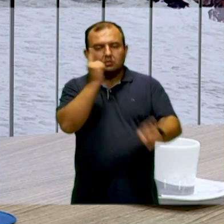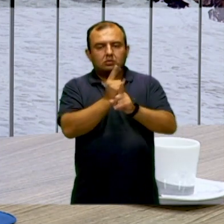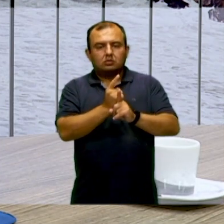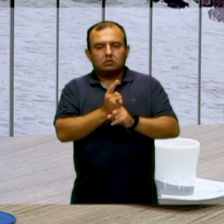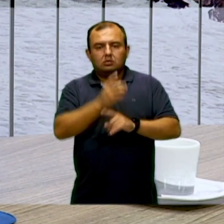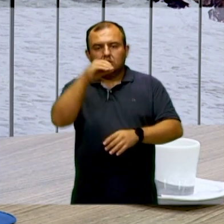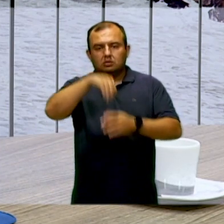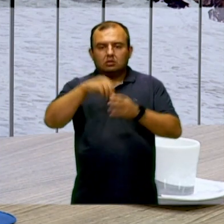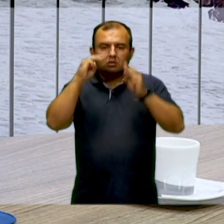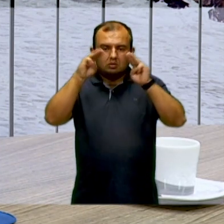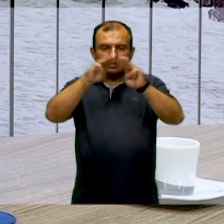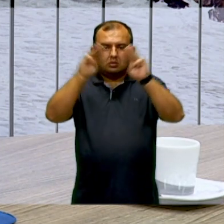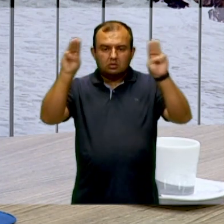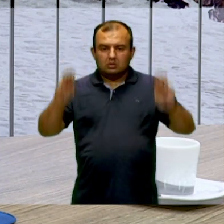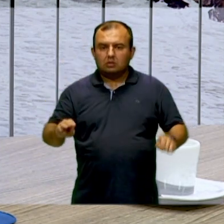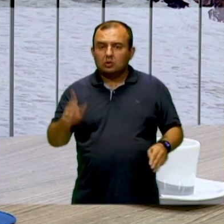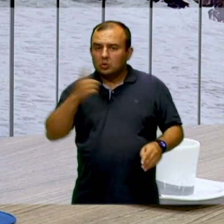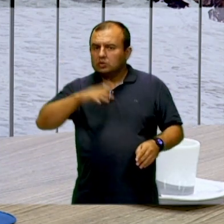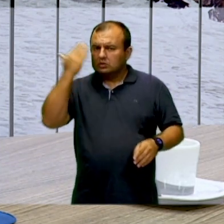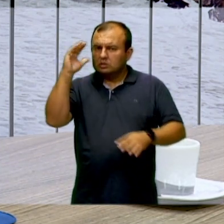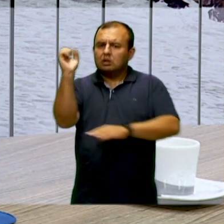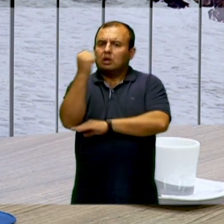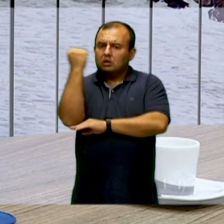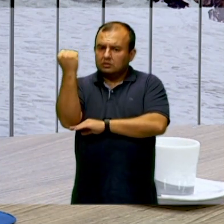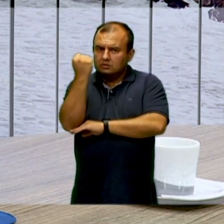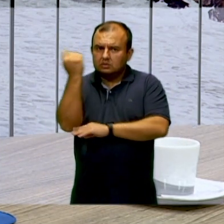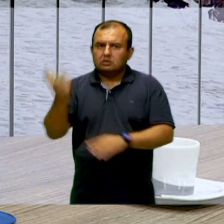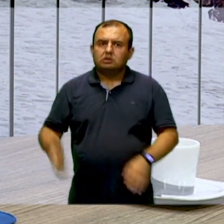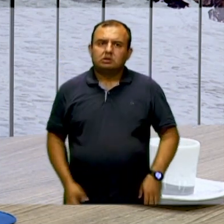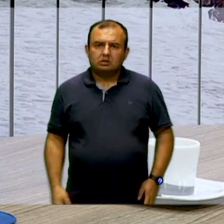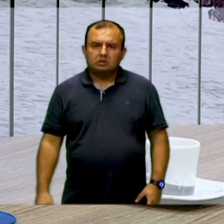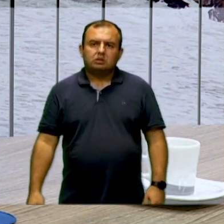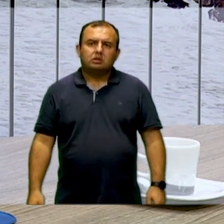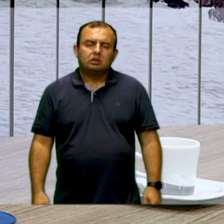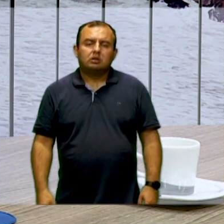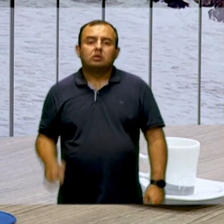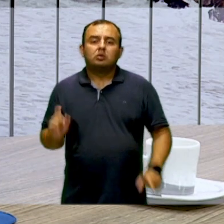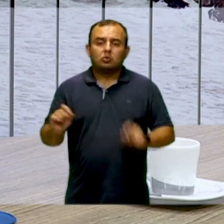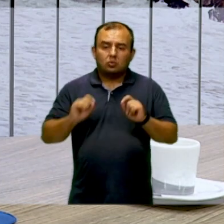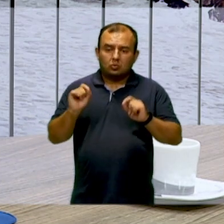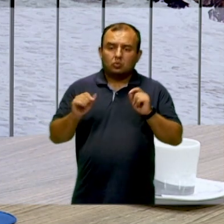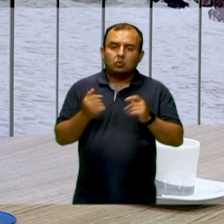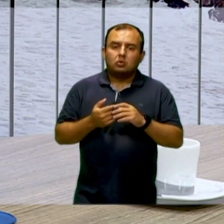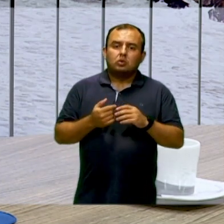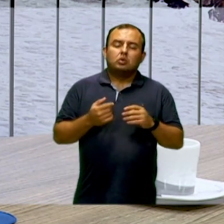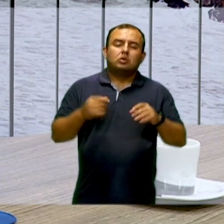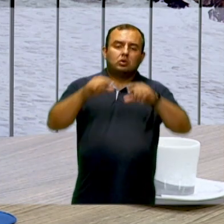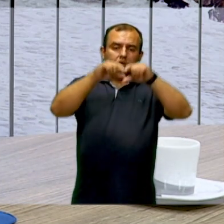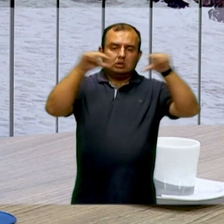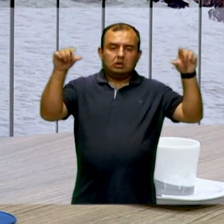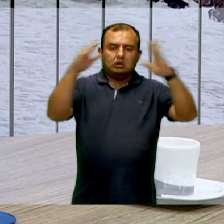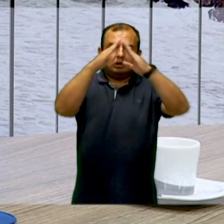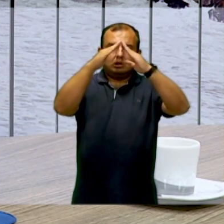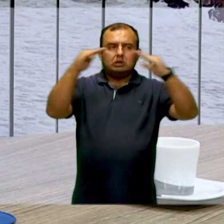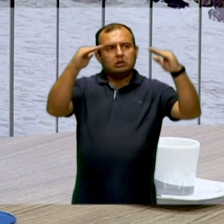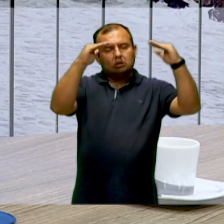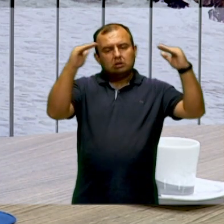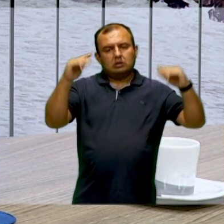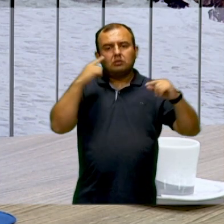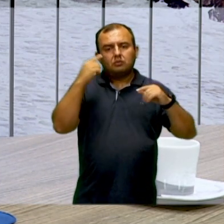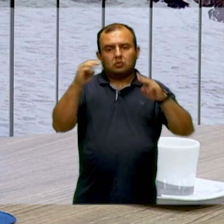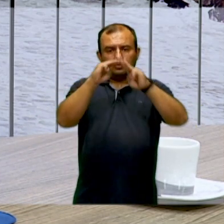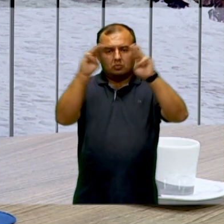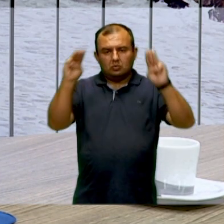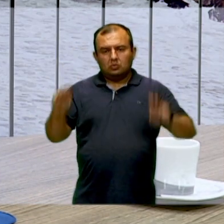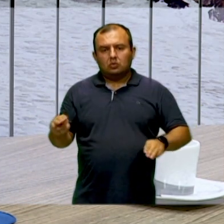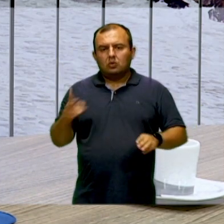dentro de museu, vocês conseguem entender a gravidade que é isso? Sim, porque vai... E lá na questão, assim, das calhas, das telhas, quem observar o museu, eu já